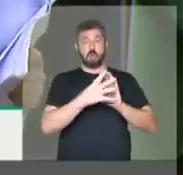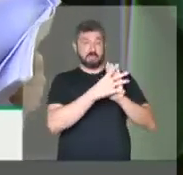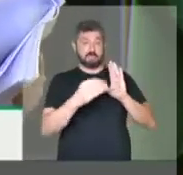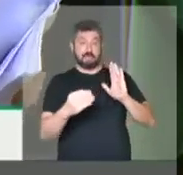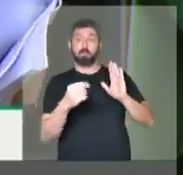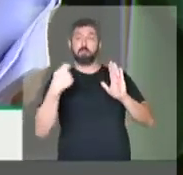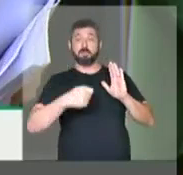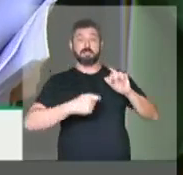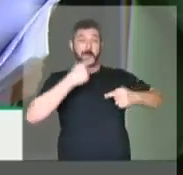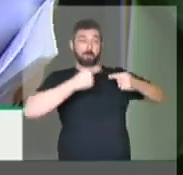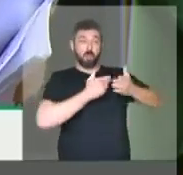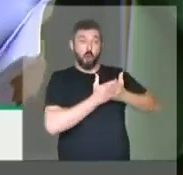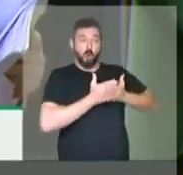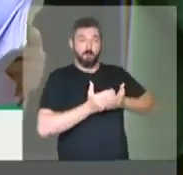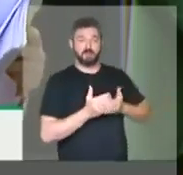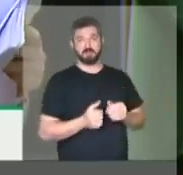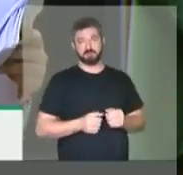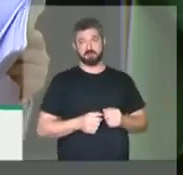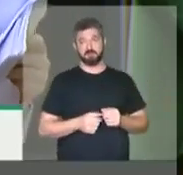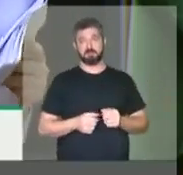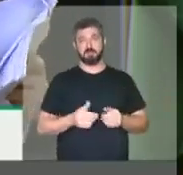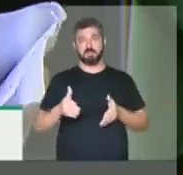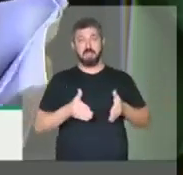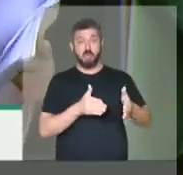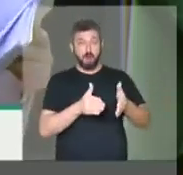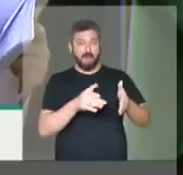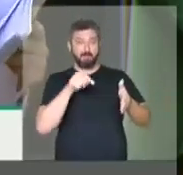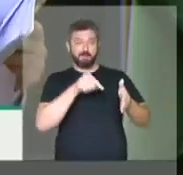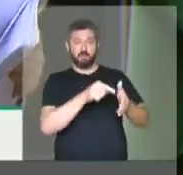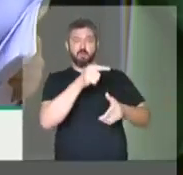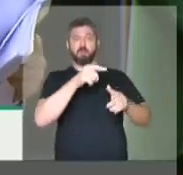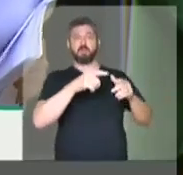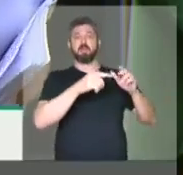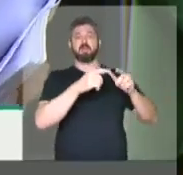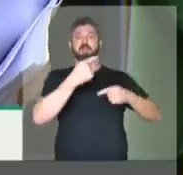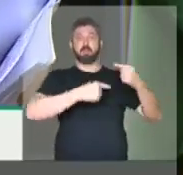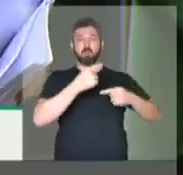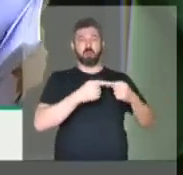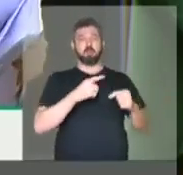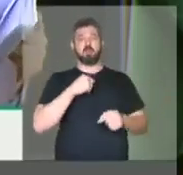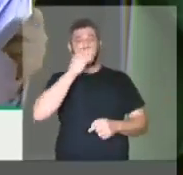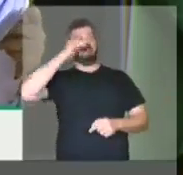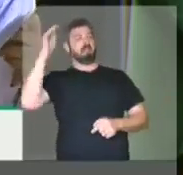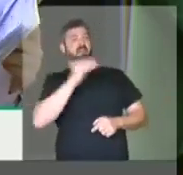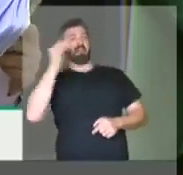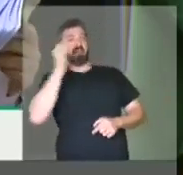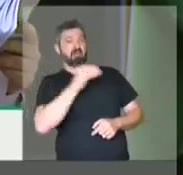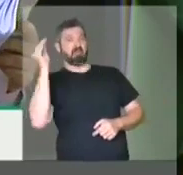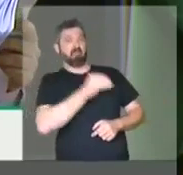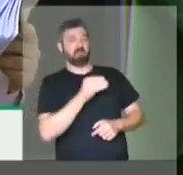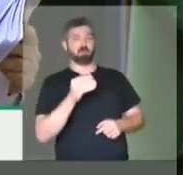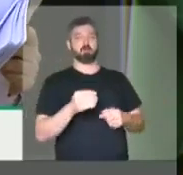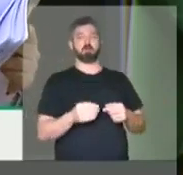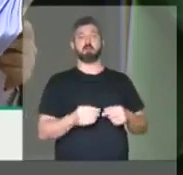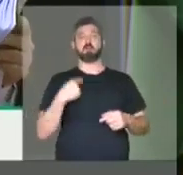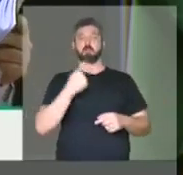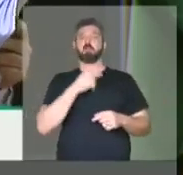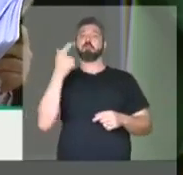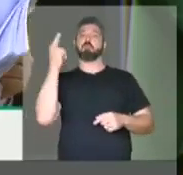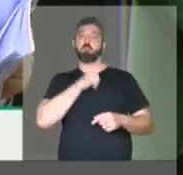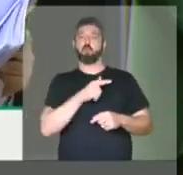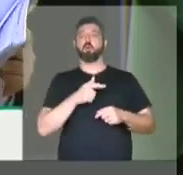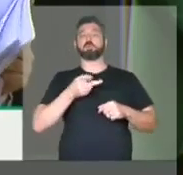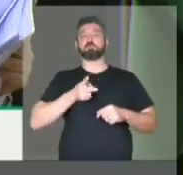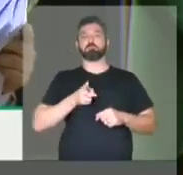da própria política. É, pois, pelo caminho da política e não de sua negação que haveremos de cultivar como